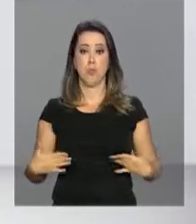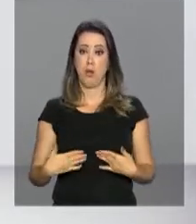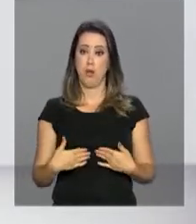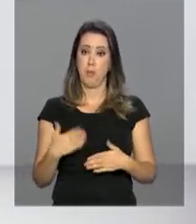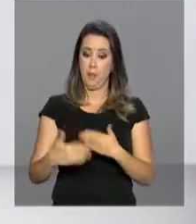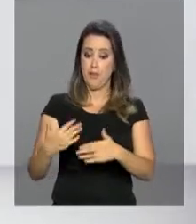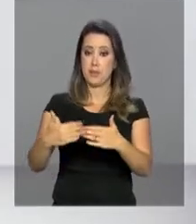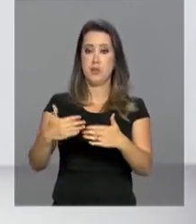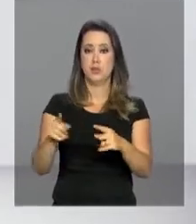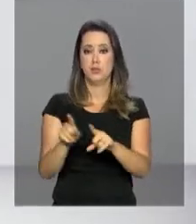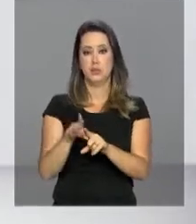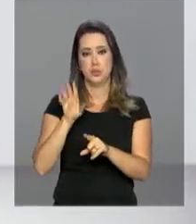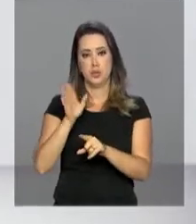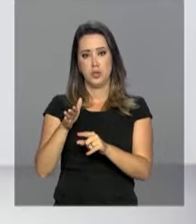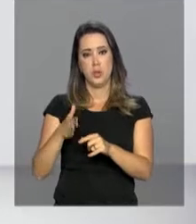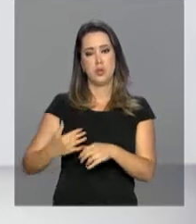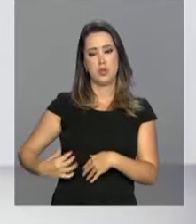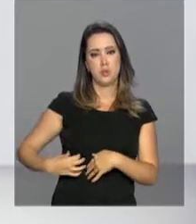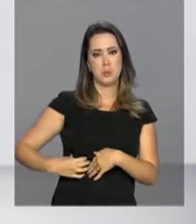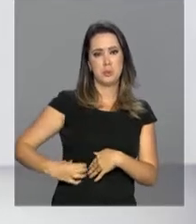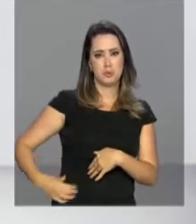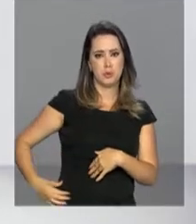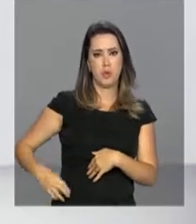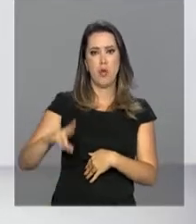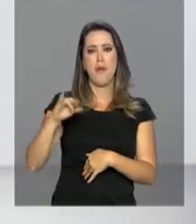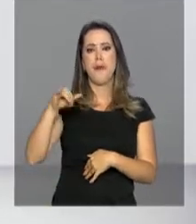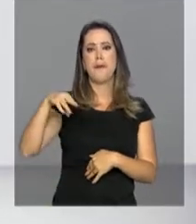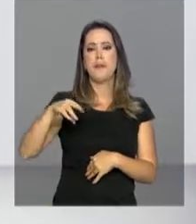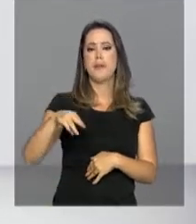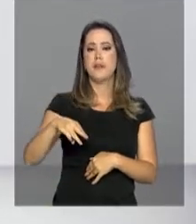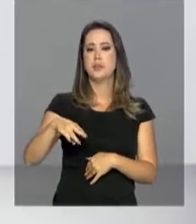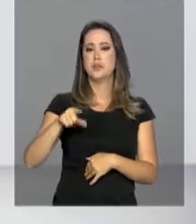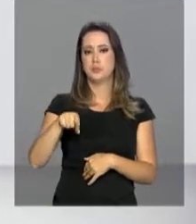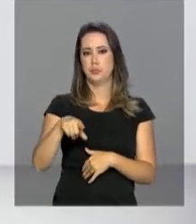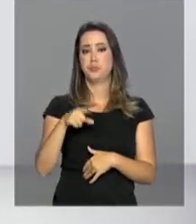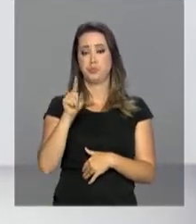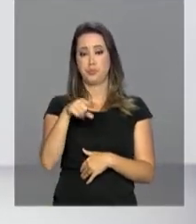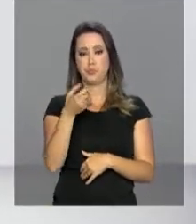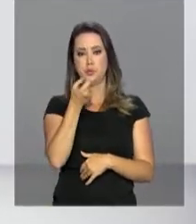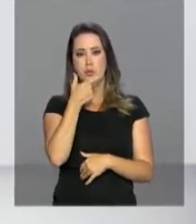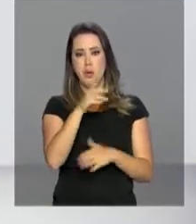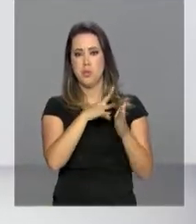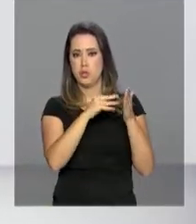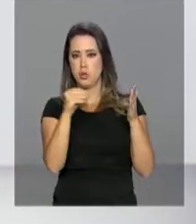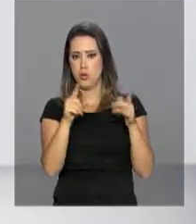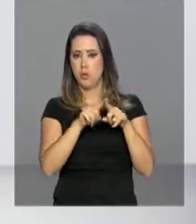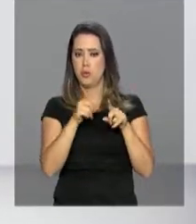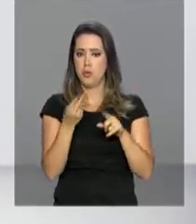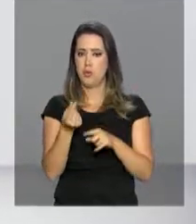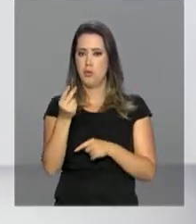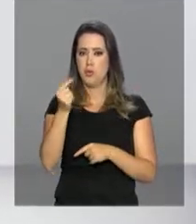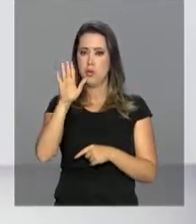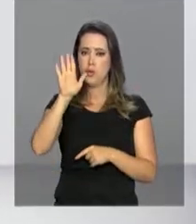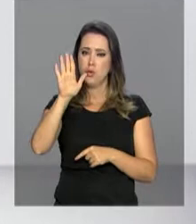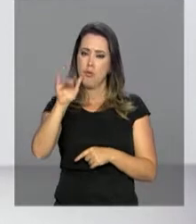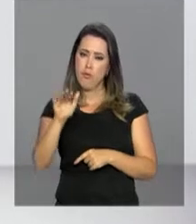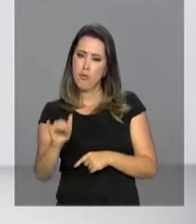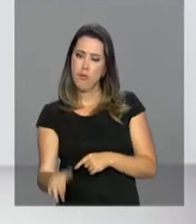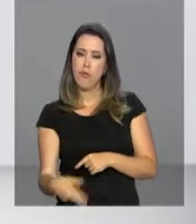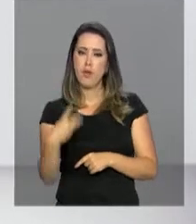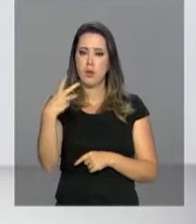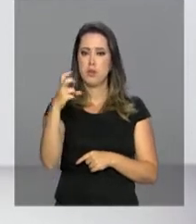e o de câncer de rim por se tratar de um genérico o produto deve chegar ao mercado por um valor de pelo menos